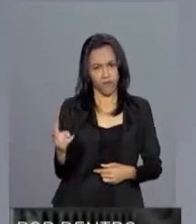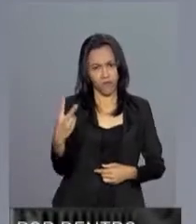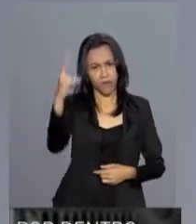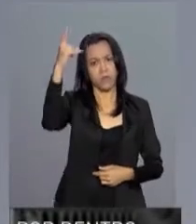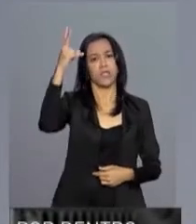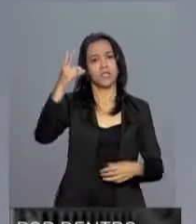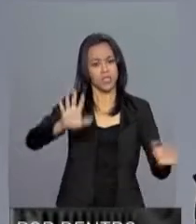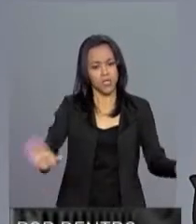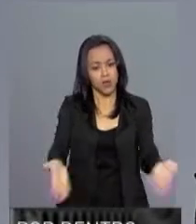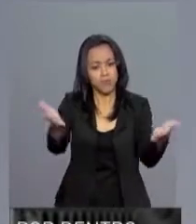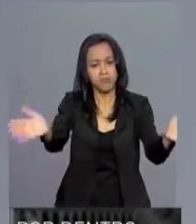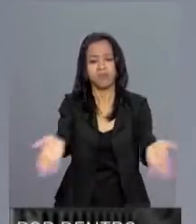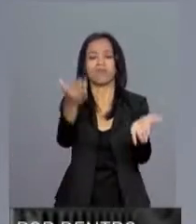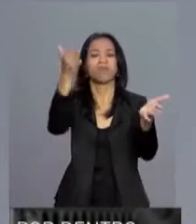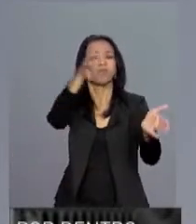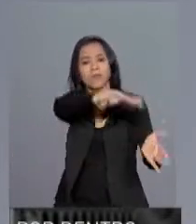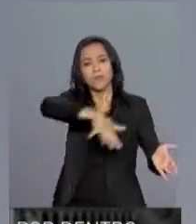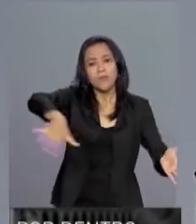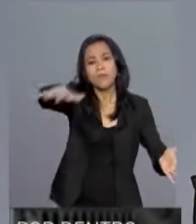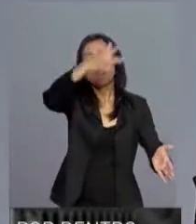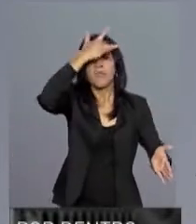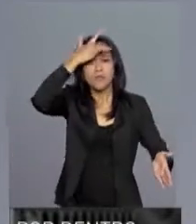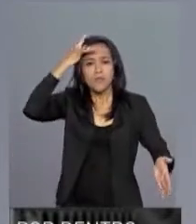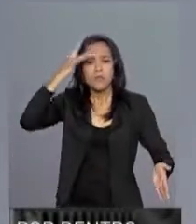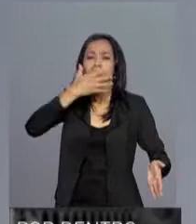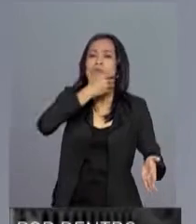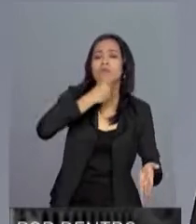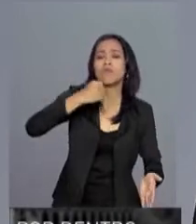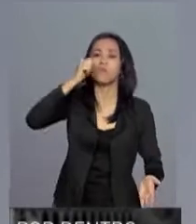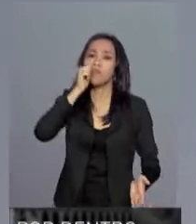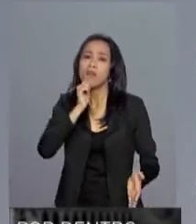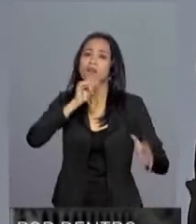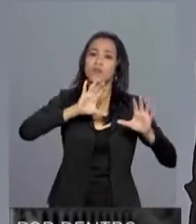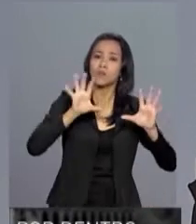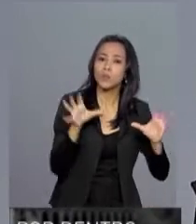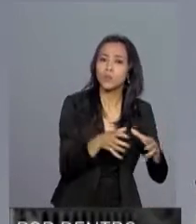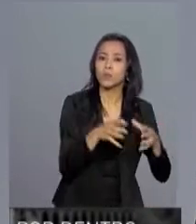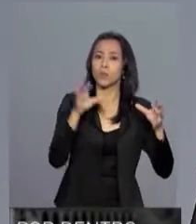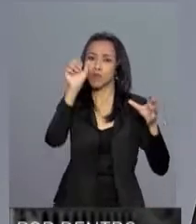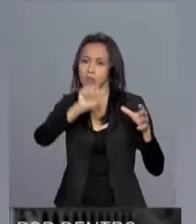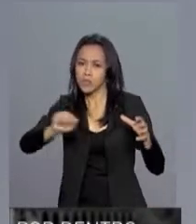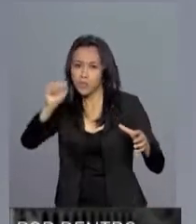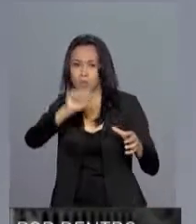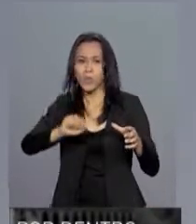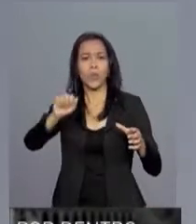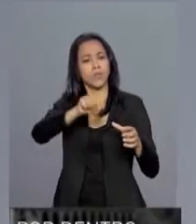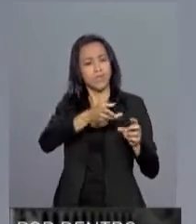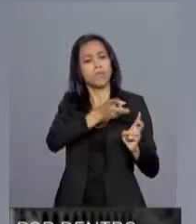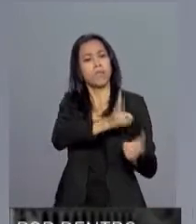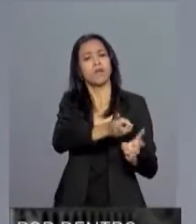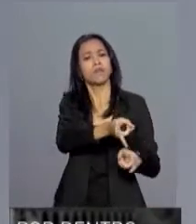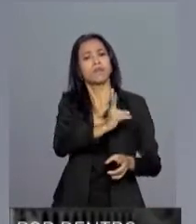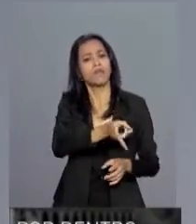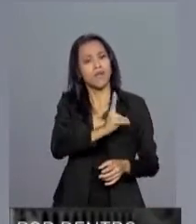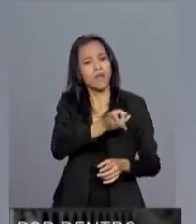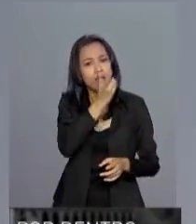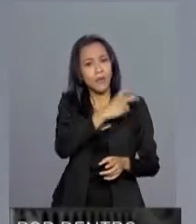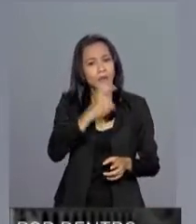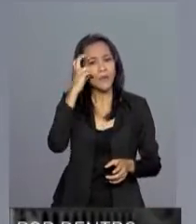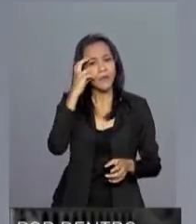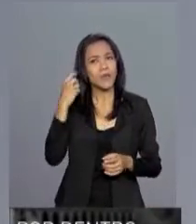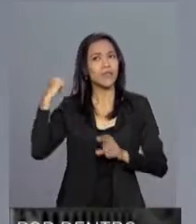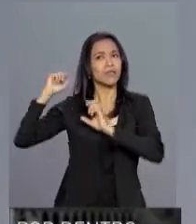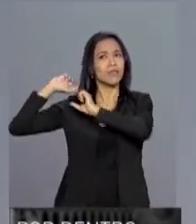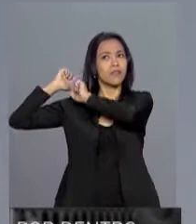o trabalho daqueles mestres e mestras grupos associações que mantêm vivas as nossas tradições